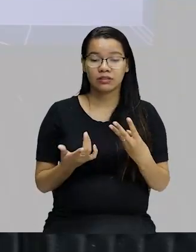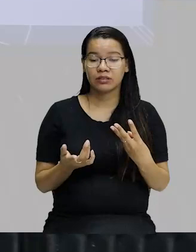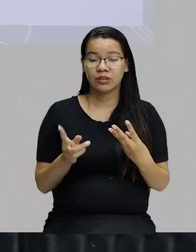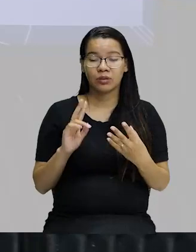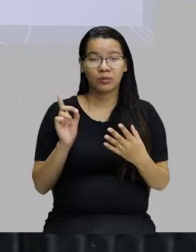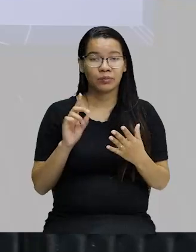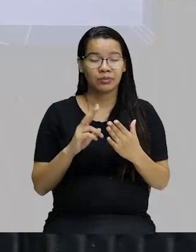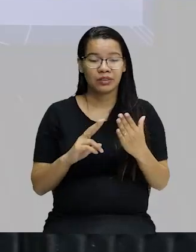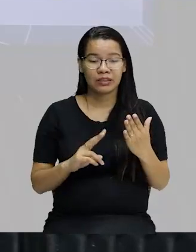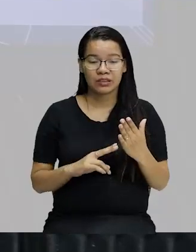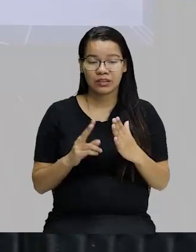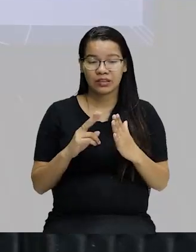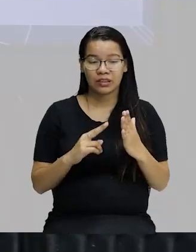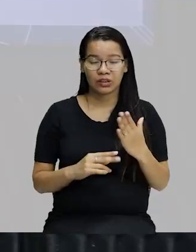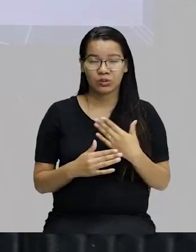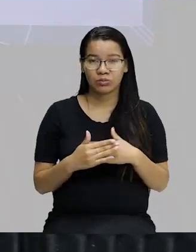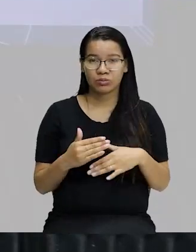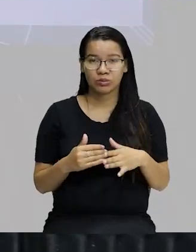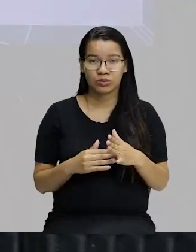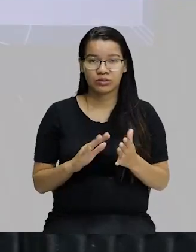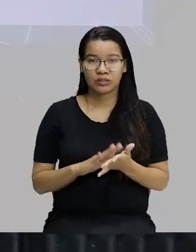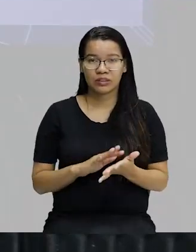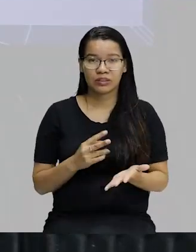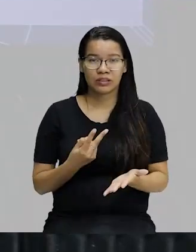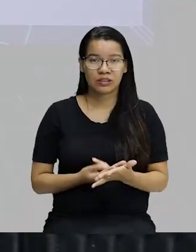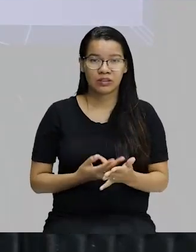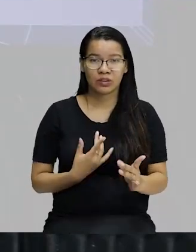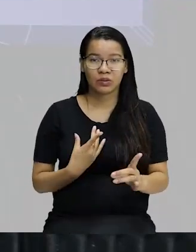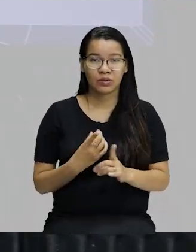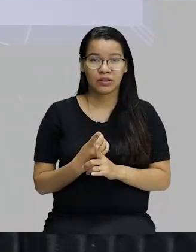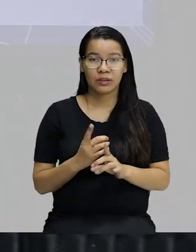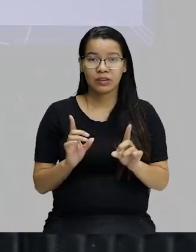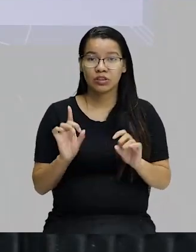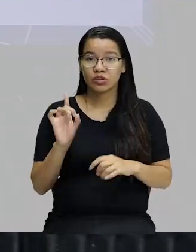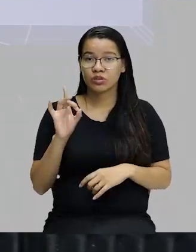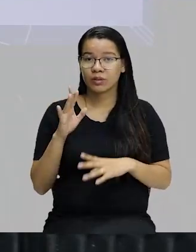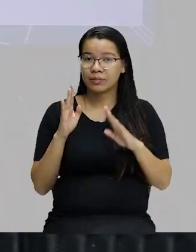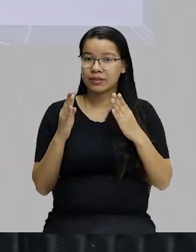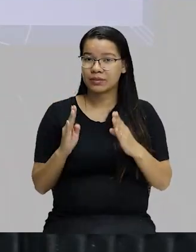preciso ler o texto e identificar a tradução. Basta eu observar os elementos,